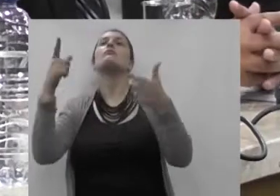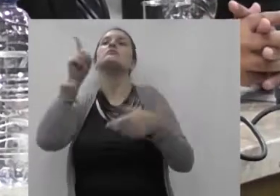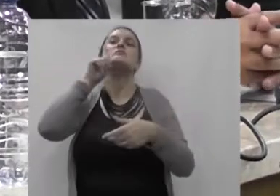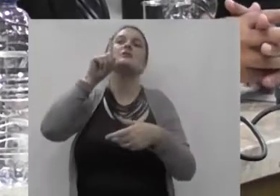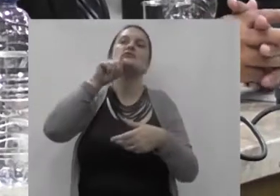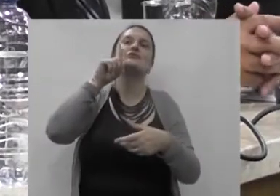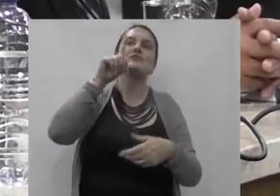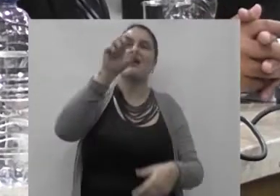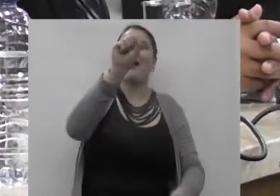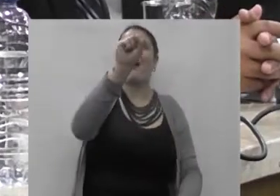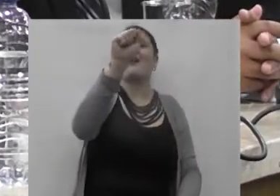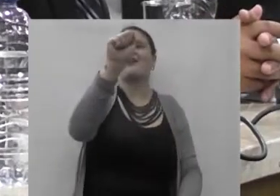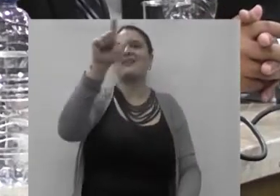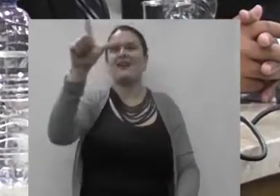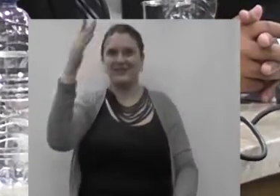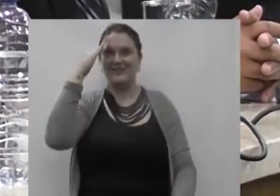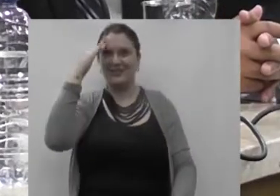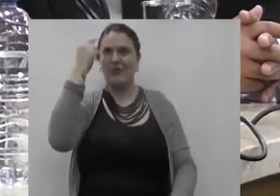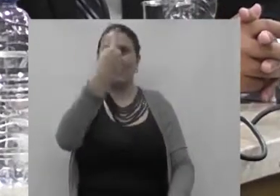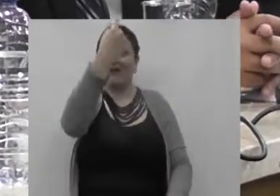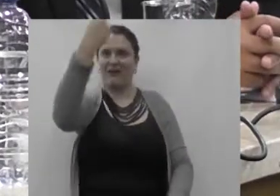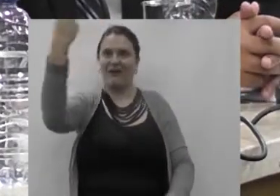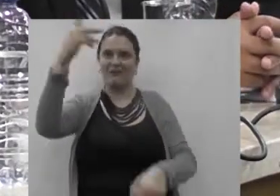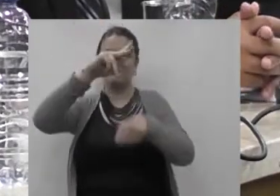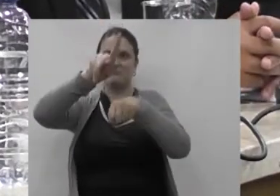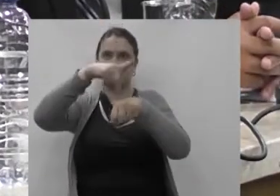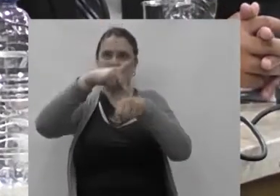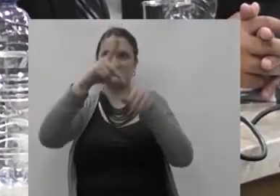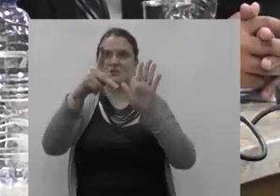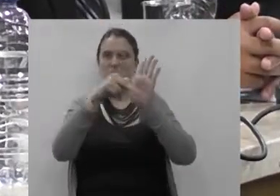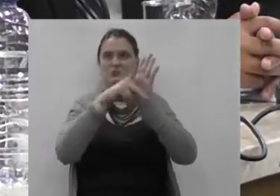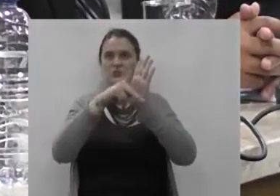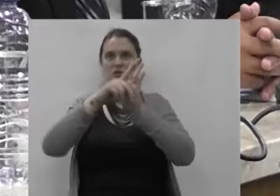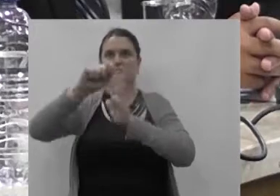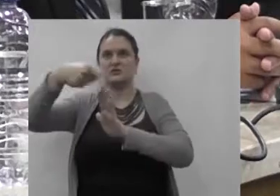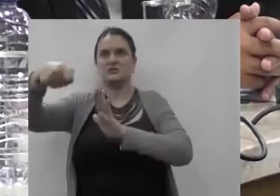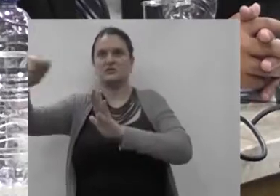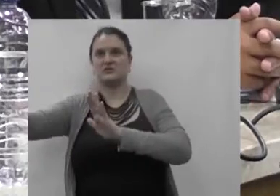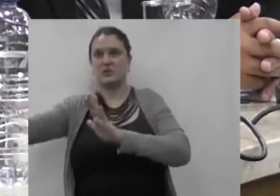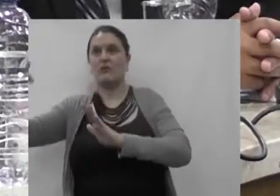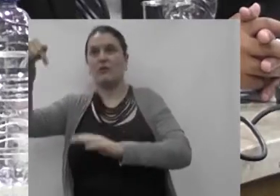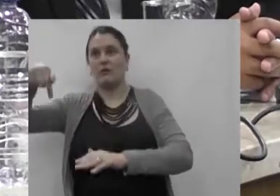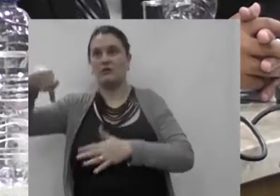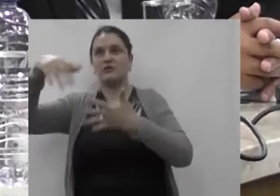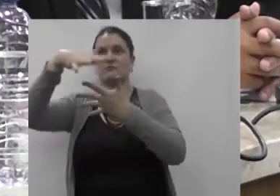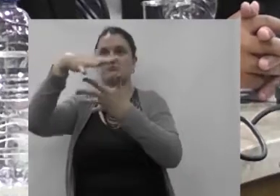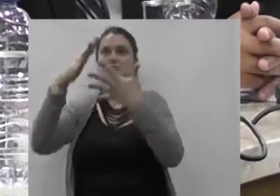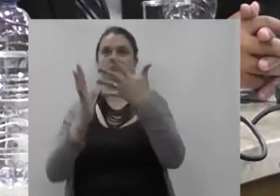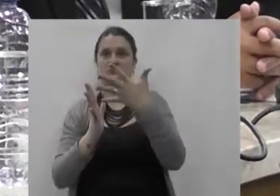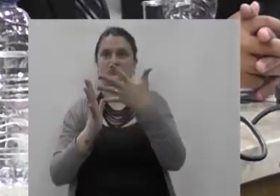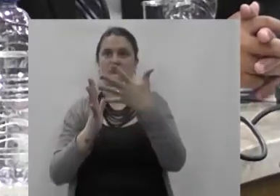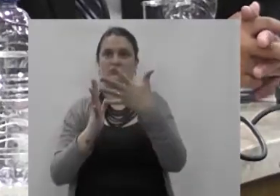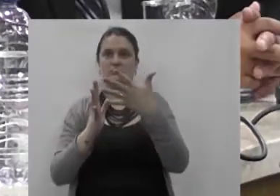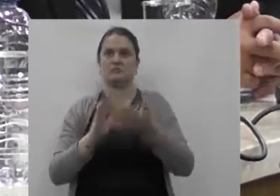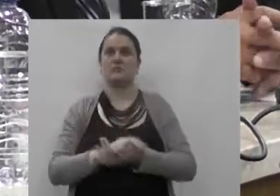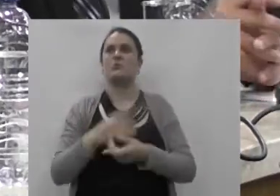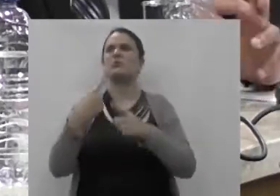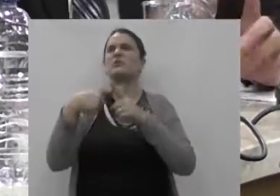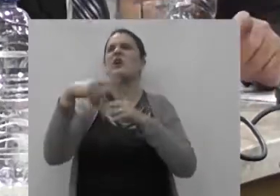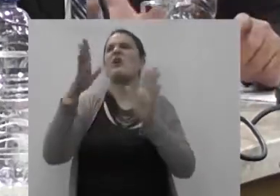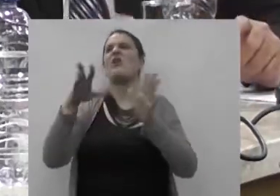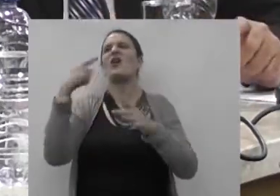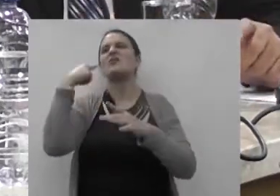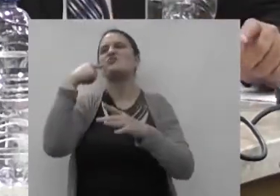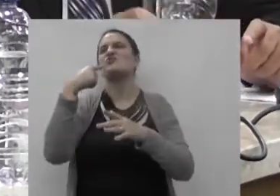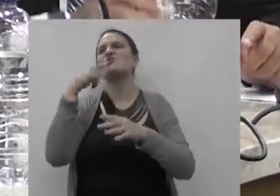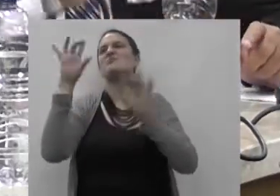SEMA. E também agora fiz essa indicação, falando de um pinheiro que tem atrás do posto de